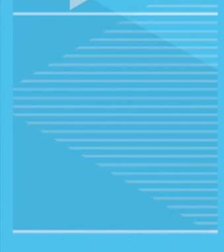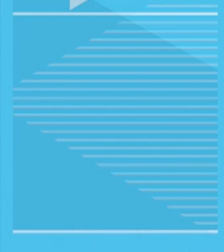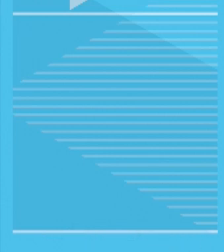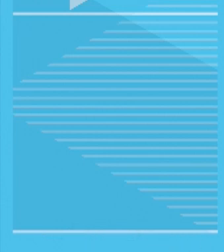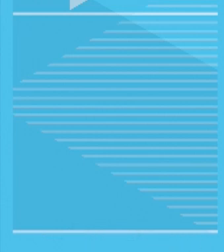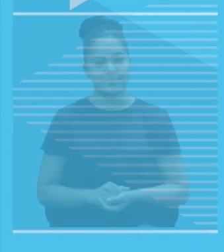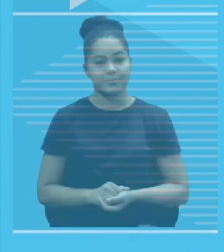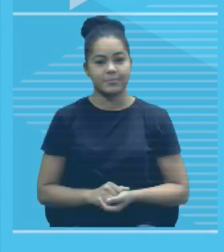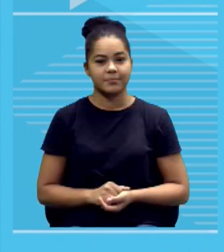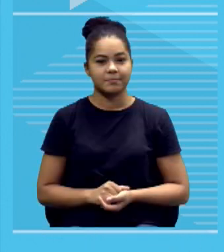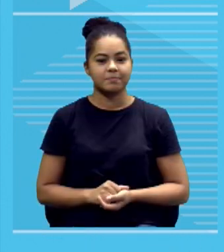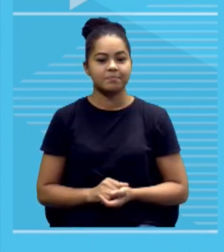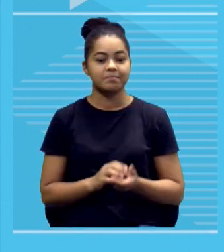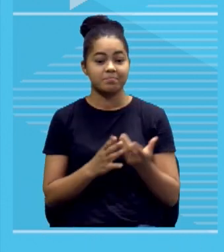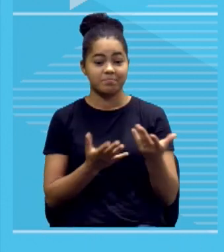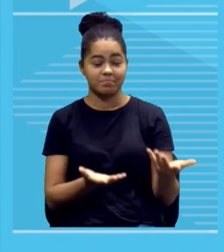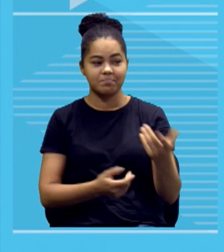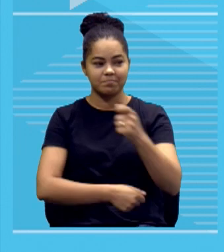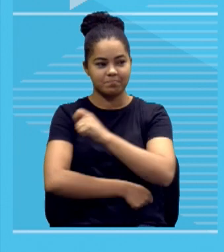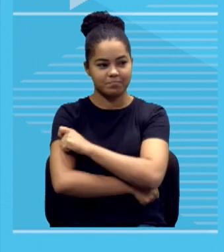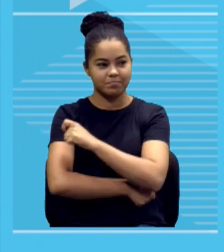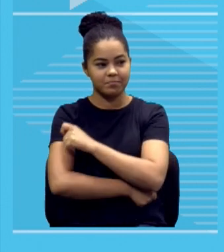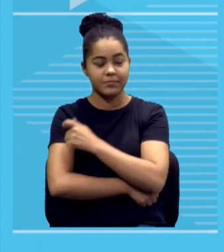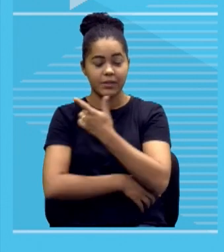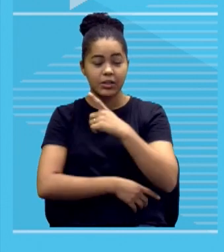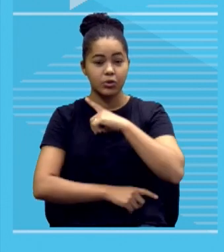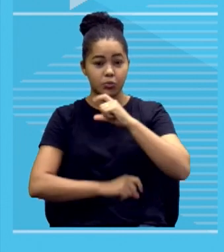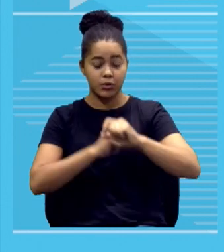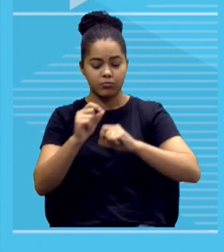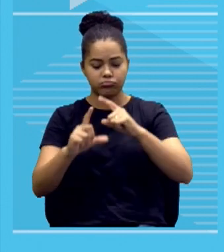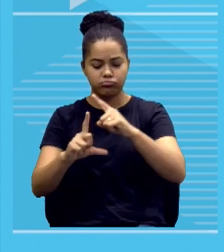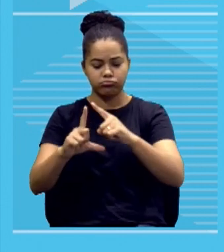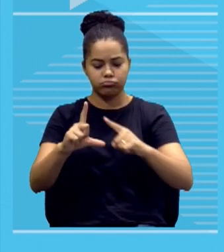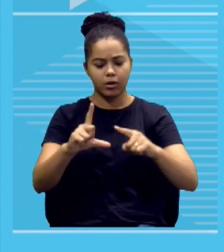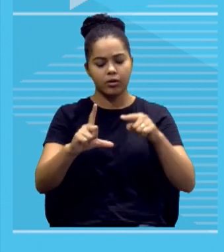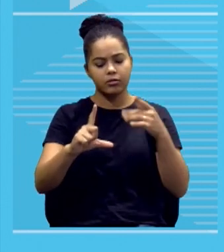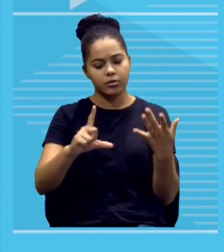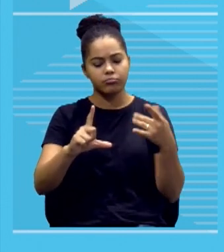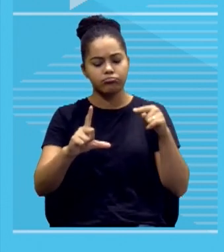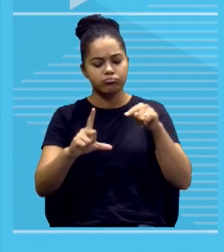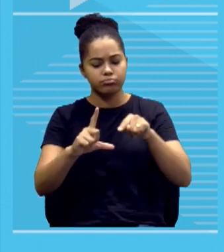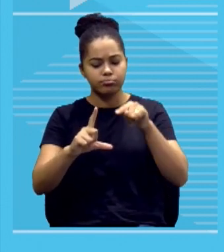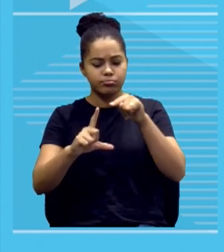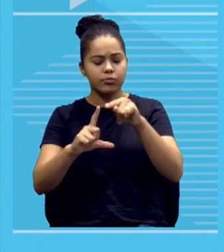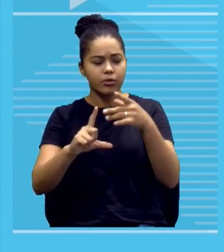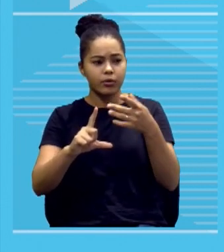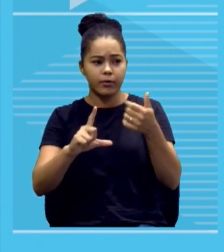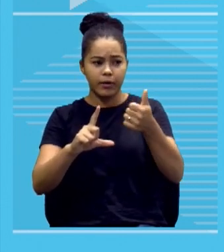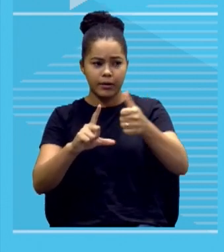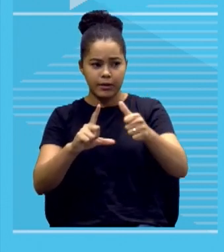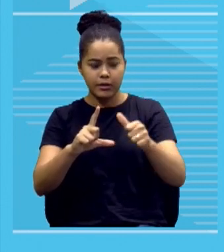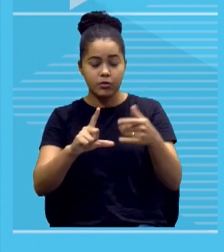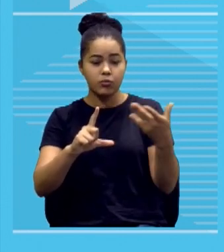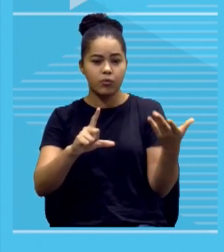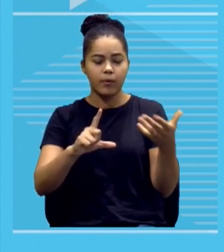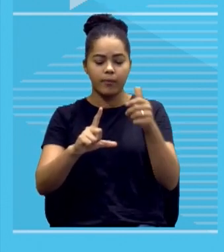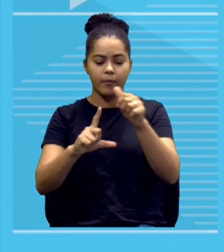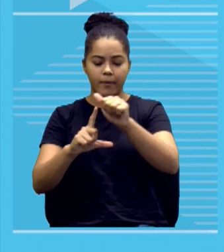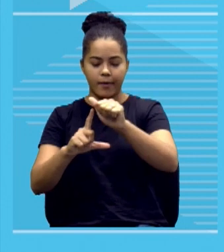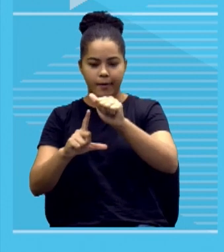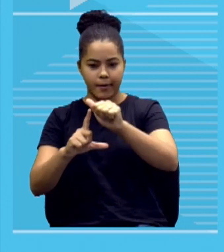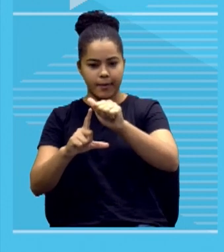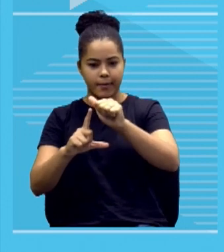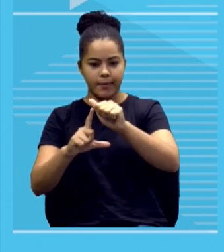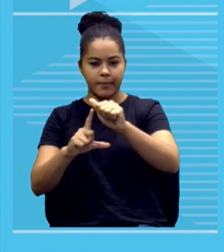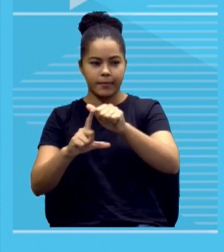Então, gente, olha, a curva característica desse gerador possui 2 pontos a serem analisados. Esse ponto A, onde